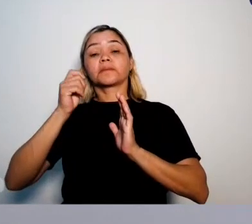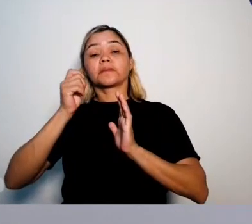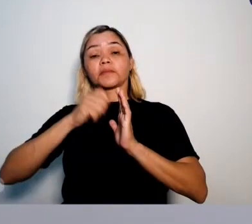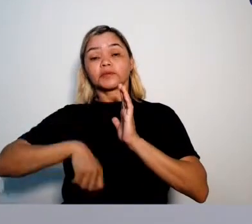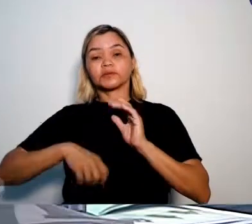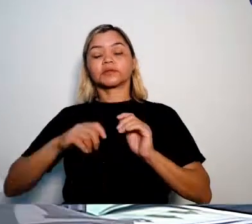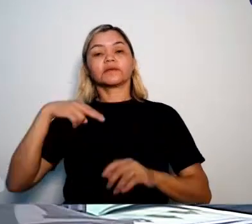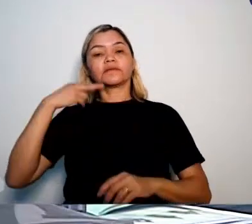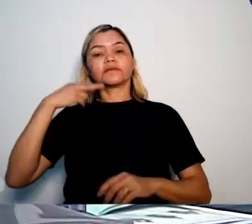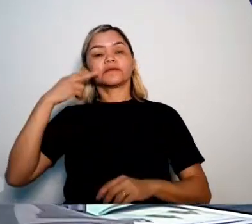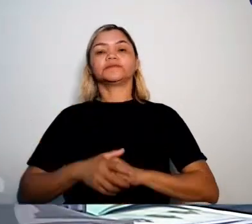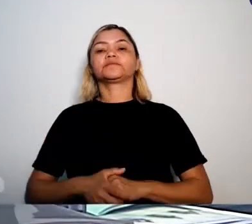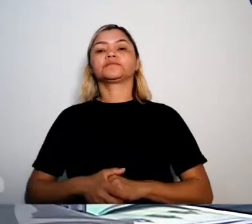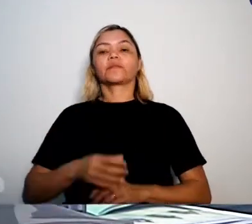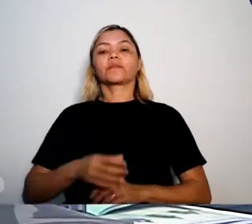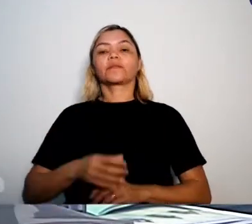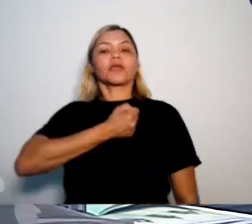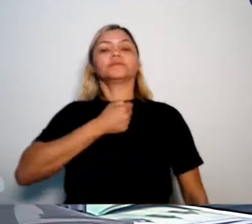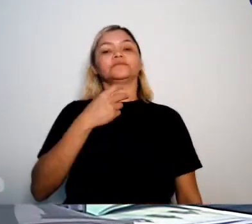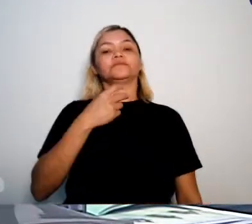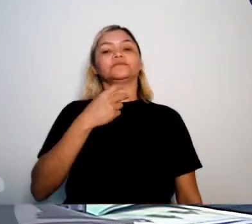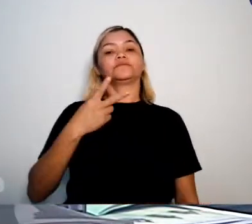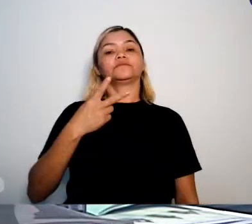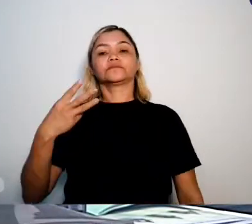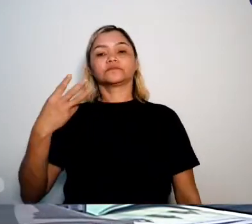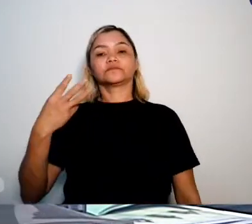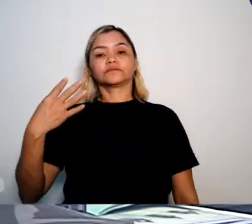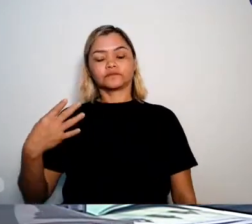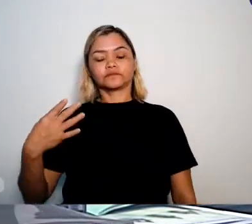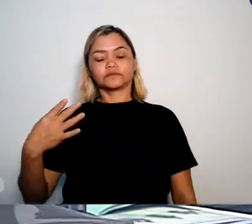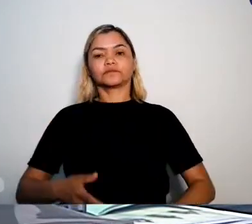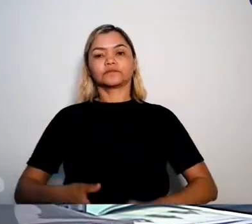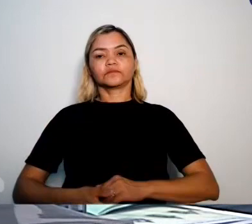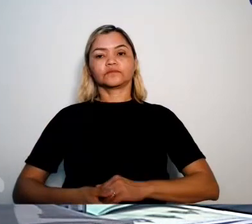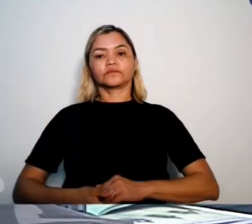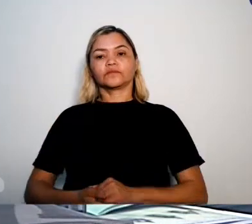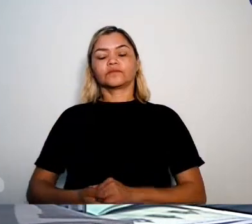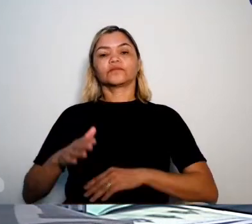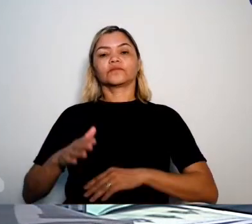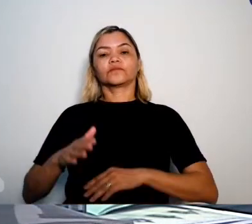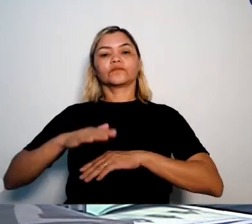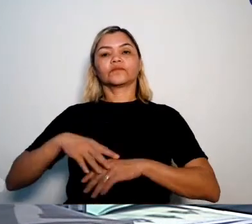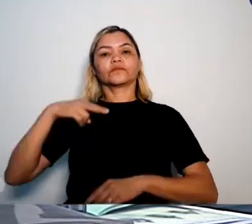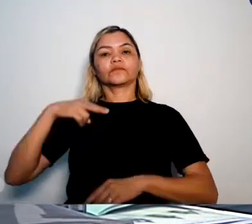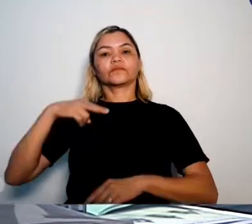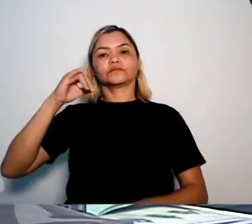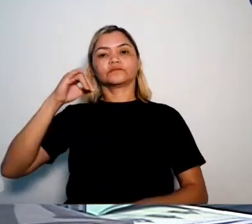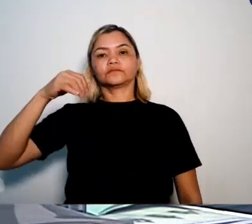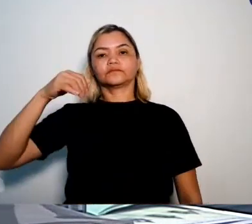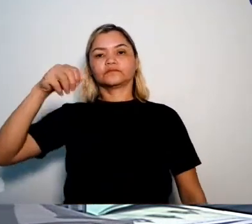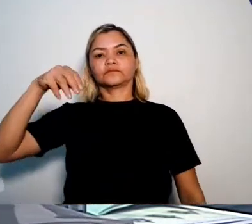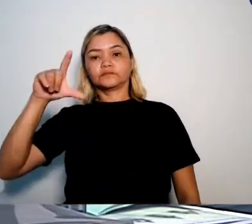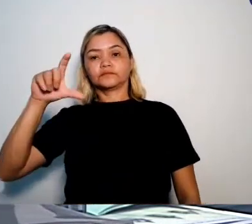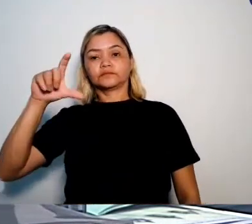número 234, de autoria da vereadora Jamila. Congratulações para